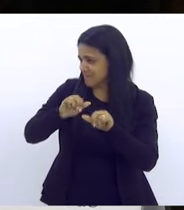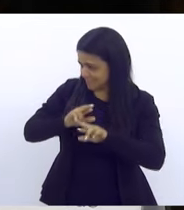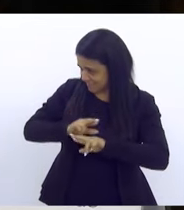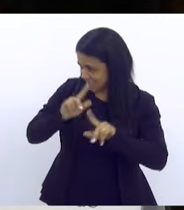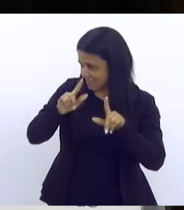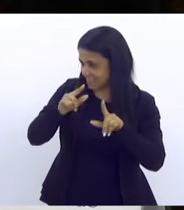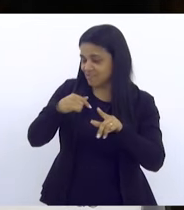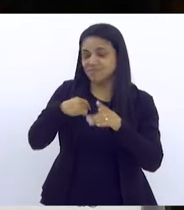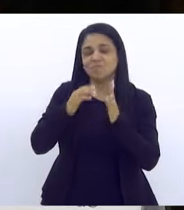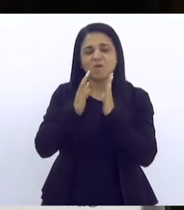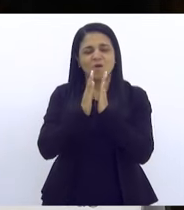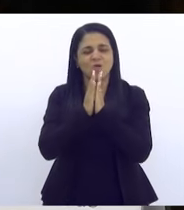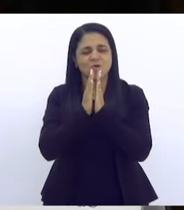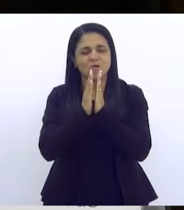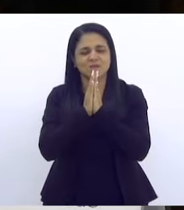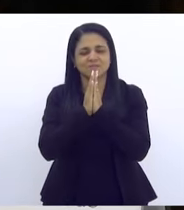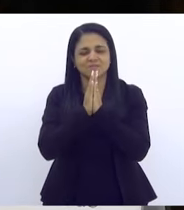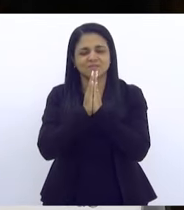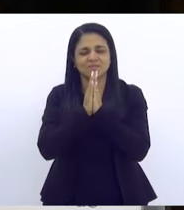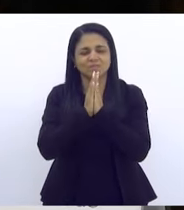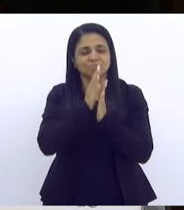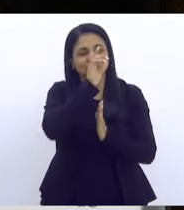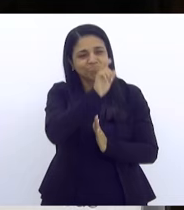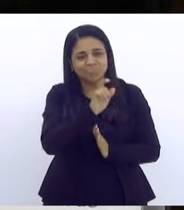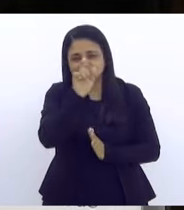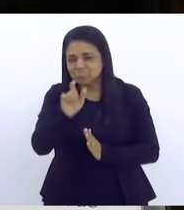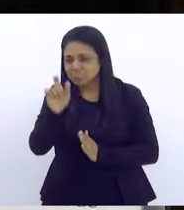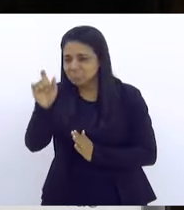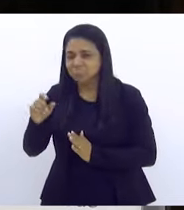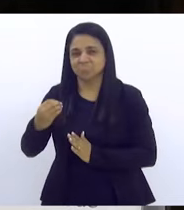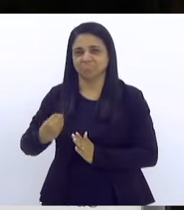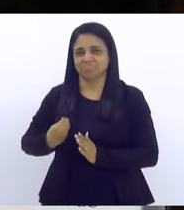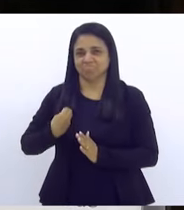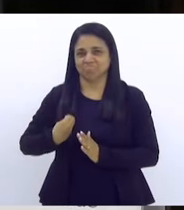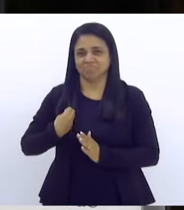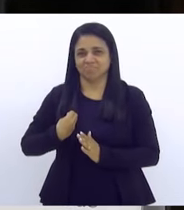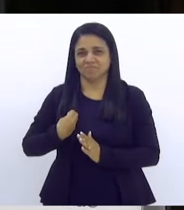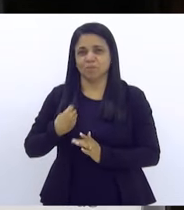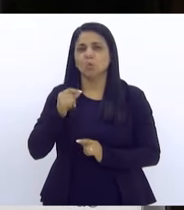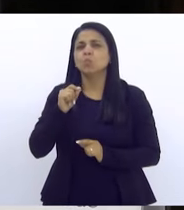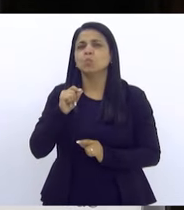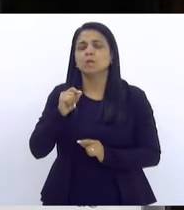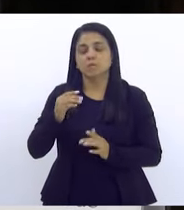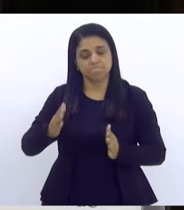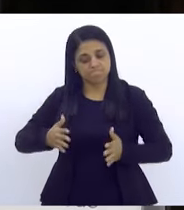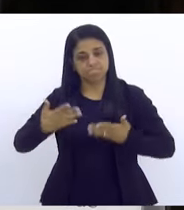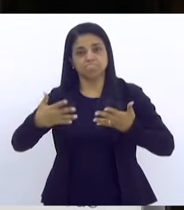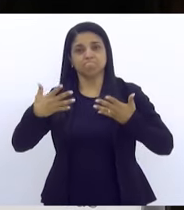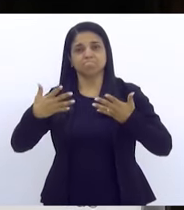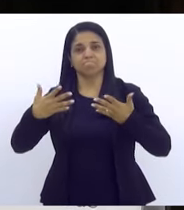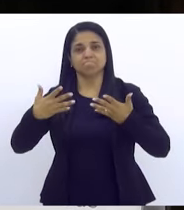elas. Porque o que que nos move? O que que move